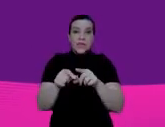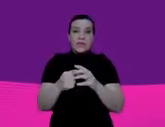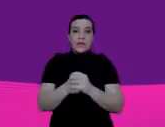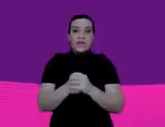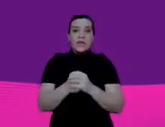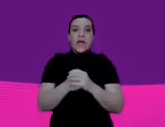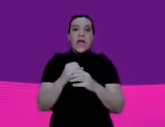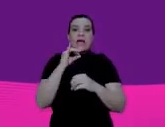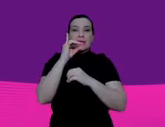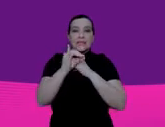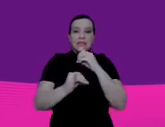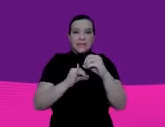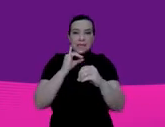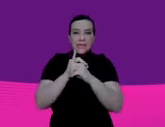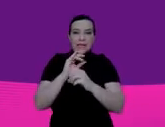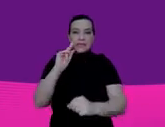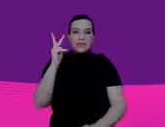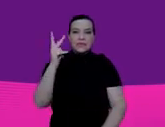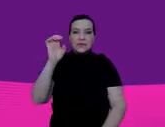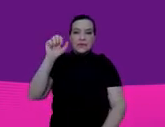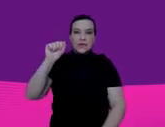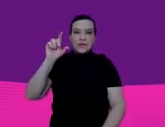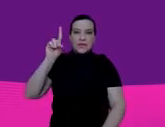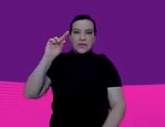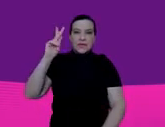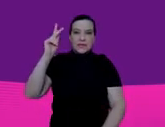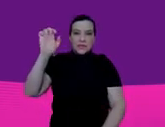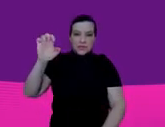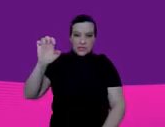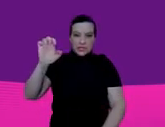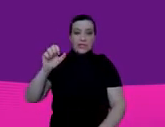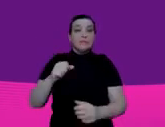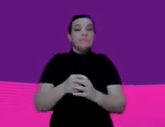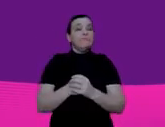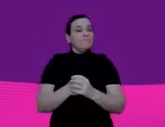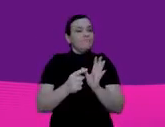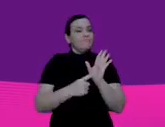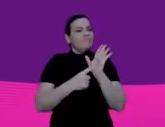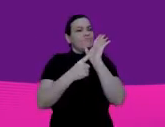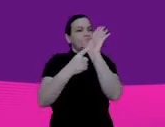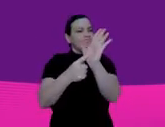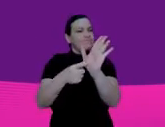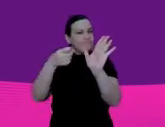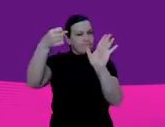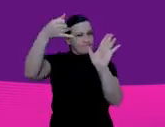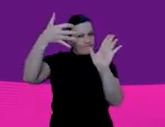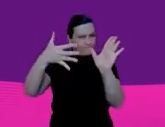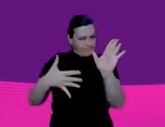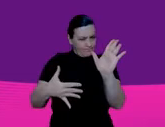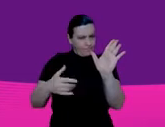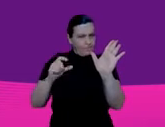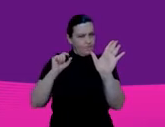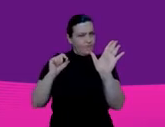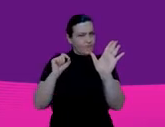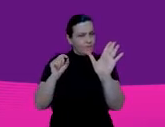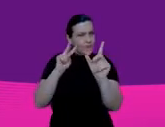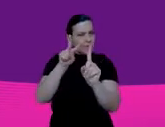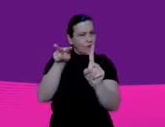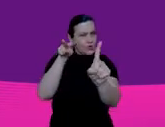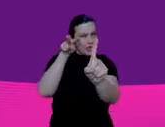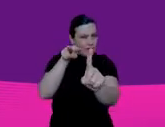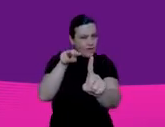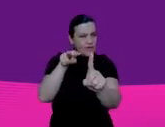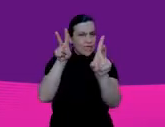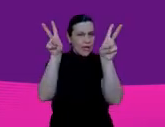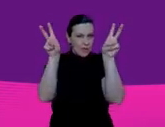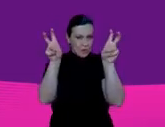Então, acho que a visão do protocolo que eu tento trazer é um pouco parte de diversos olhares para esse problema. Não tem nenhum conflito